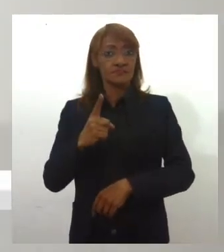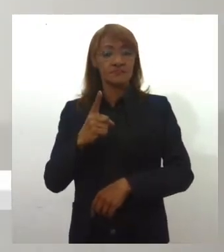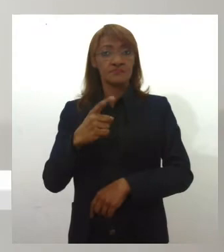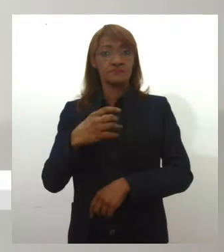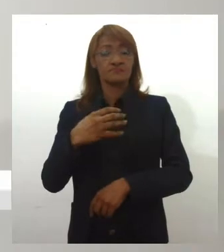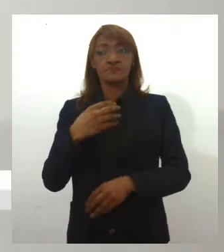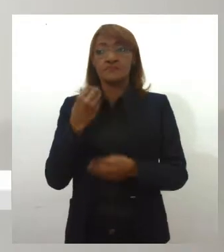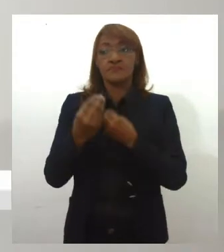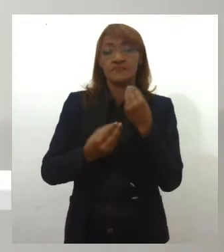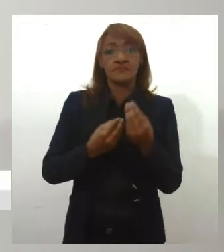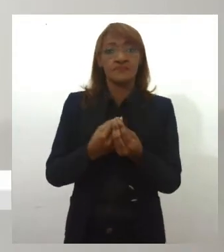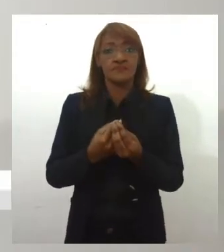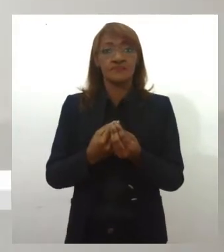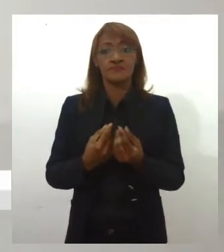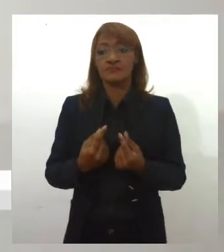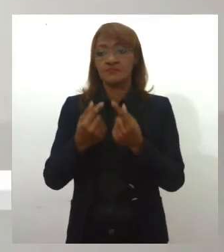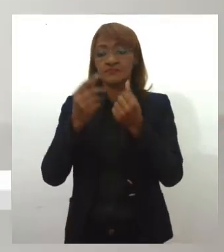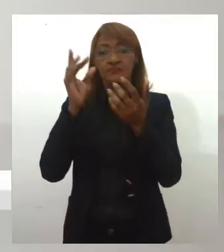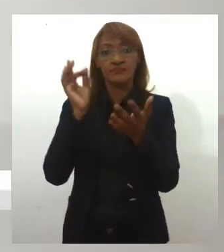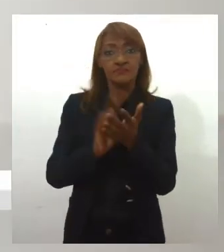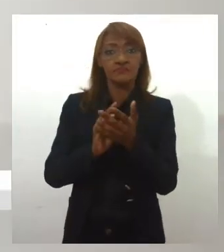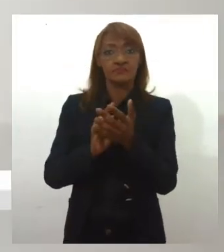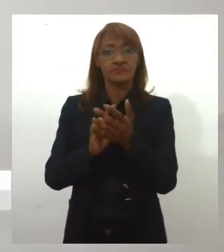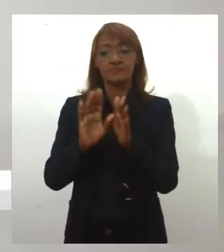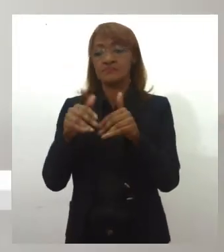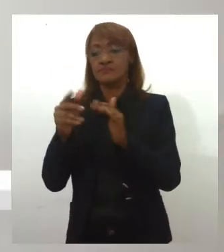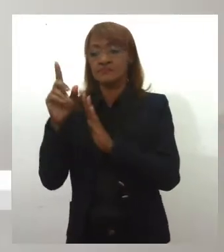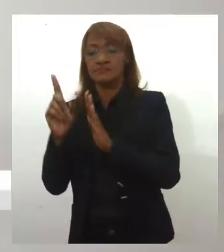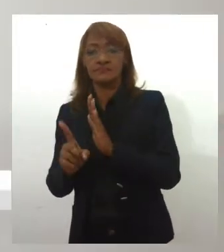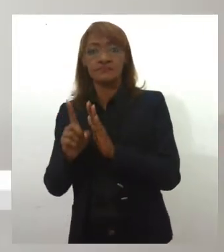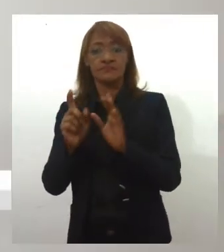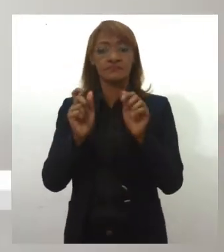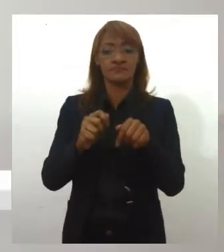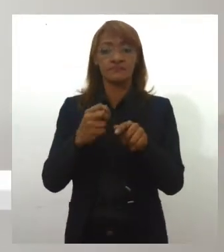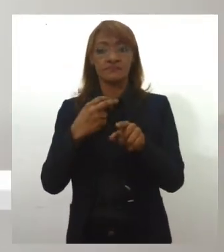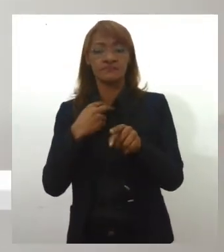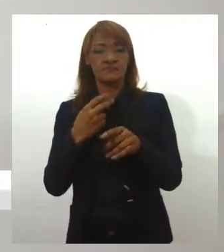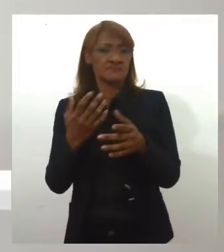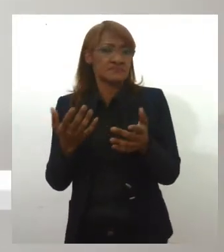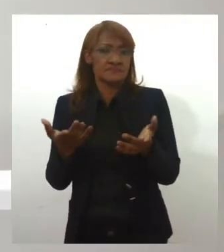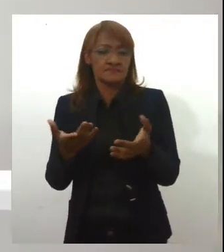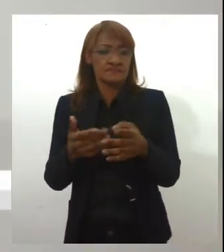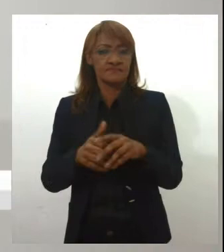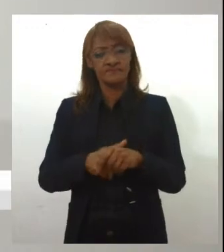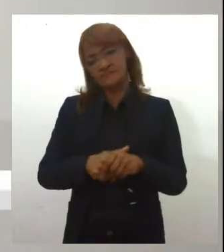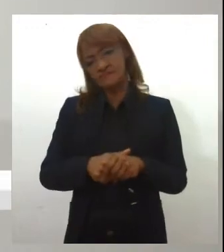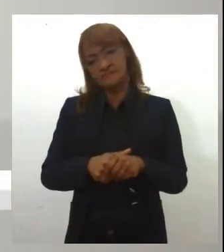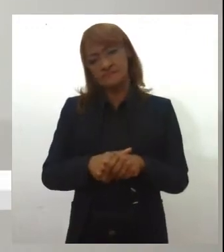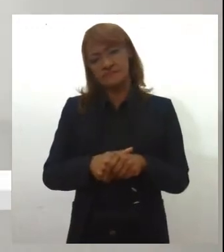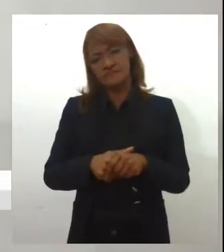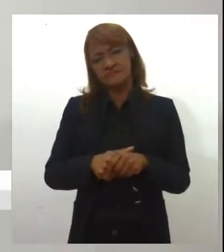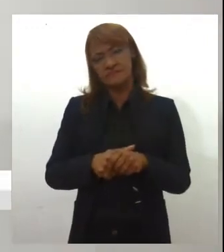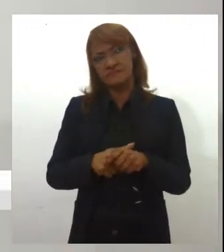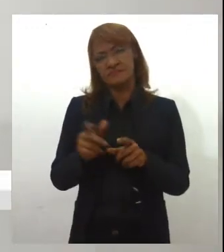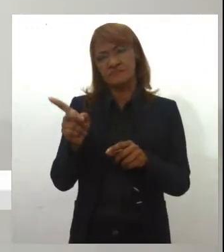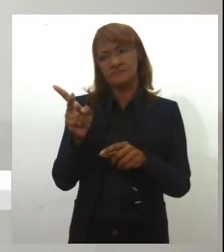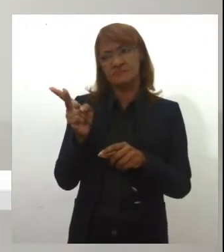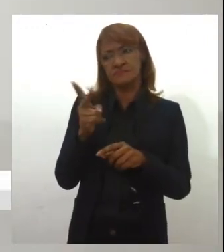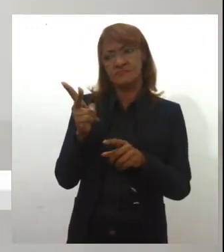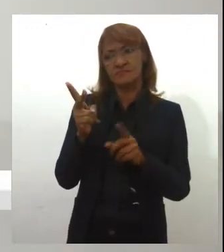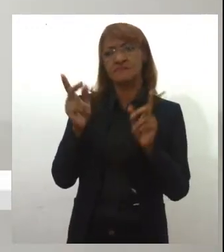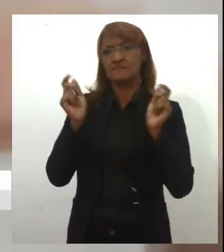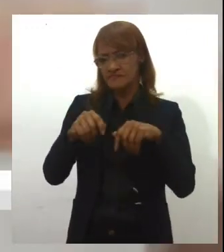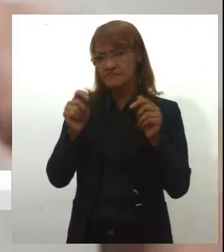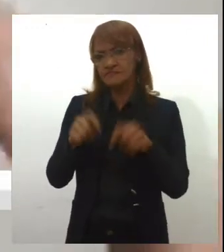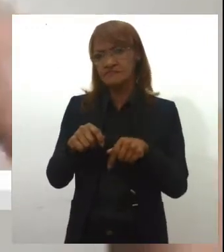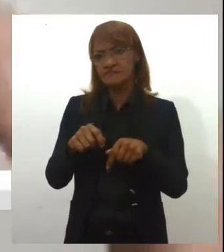sabiam finanças de fato e de direito, sabe? Uhum. E aí eu pensei assim, mas faz sentido que as meninas já saiam